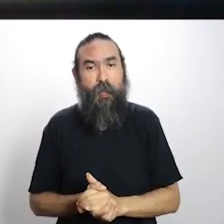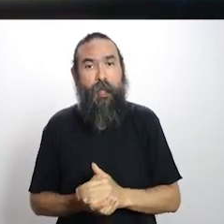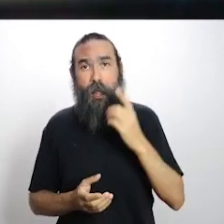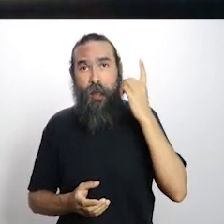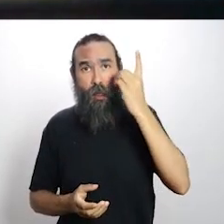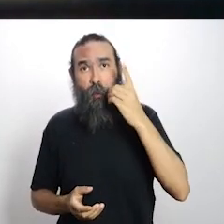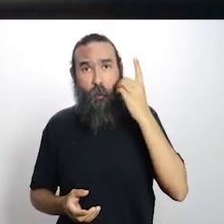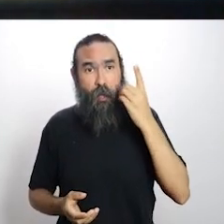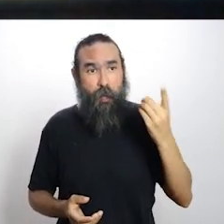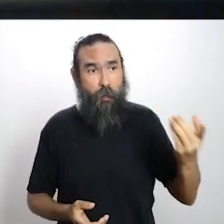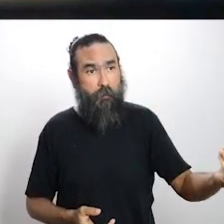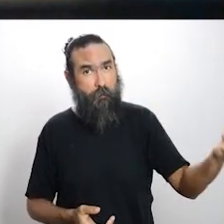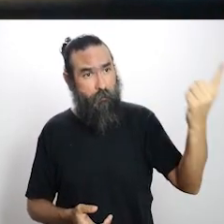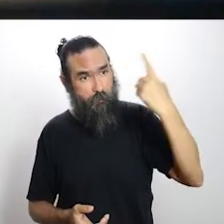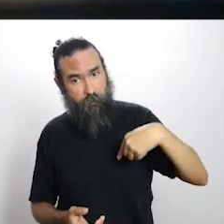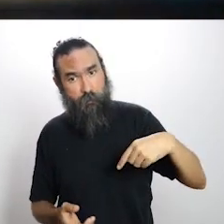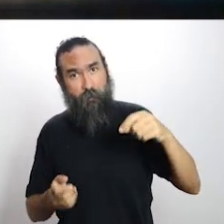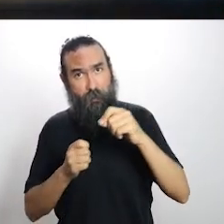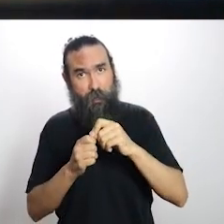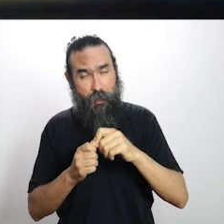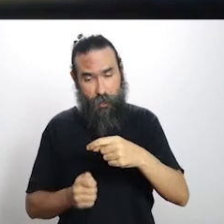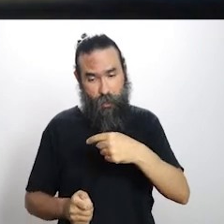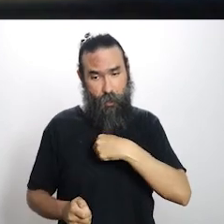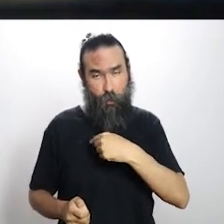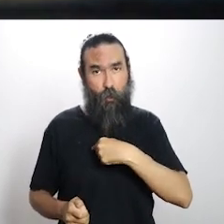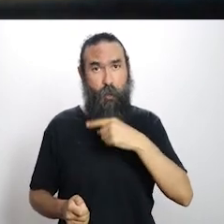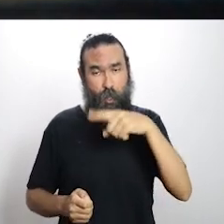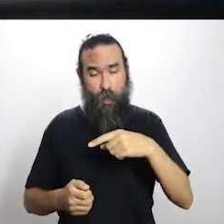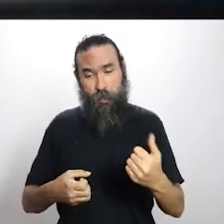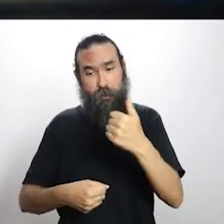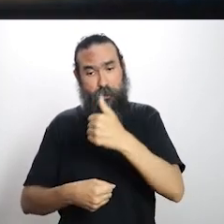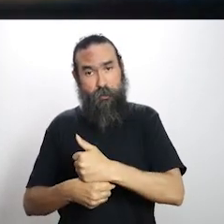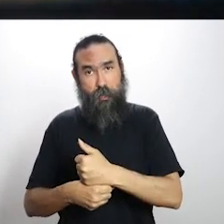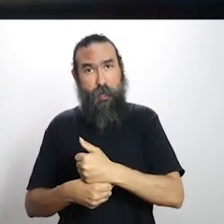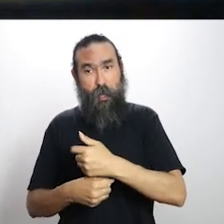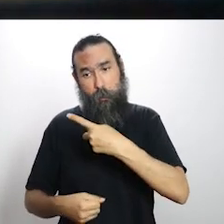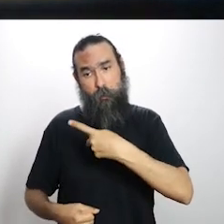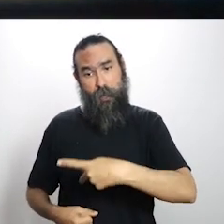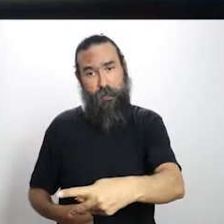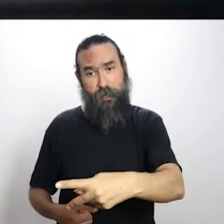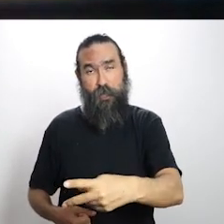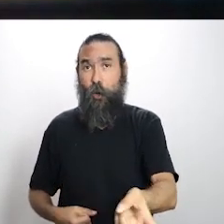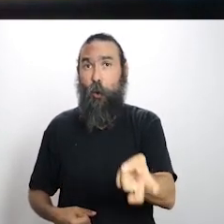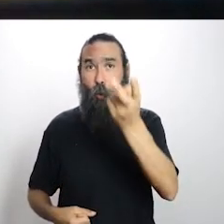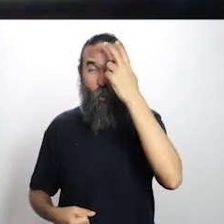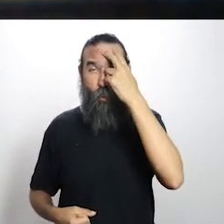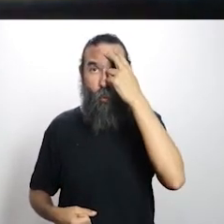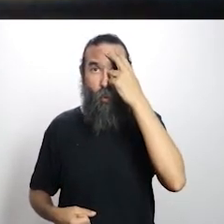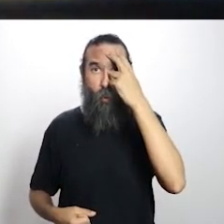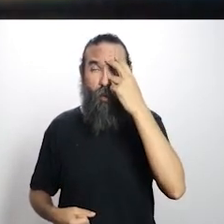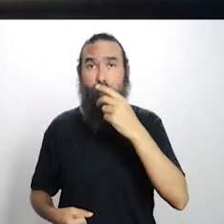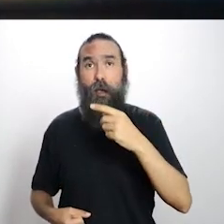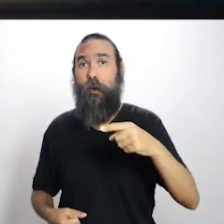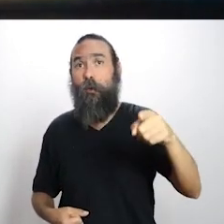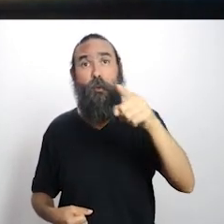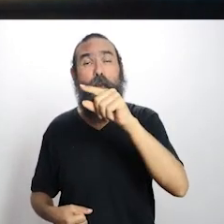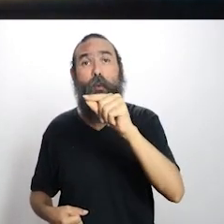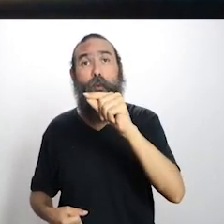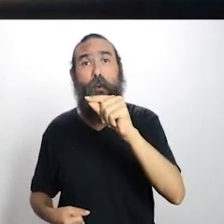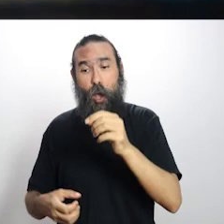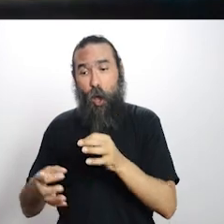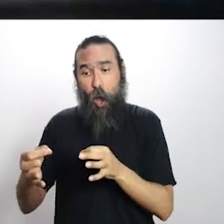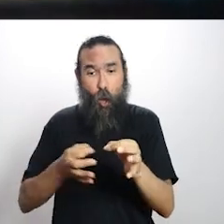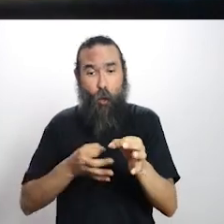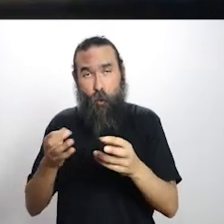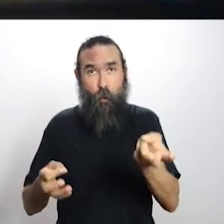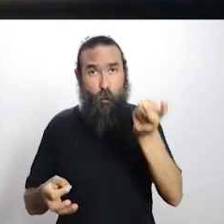deputada me deu a tarefa, eu sou assessora da presidente da Comissão de Cultura, para muita gente que tem dúvidas sobre isso, a Comissão de Cultura, ela tem